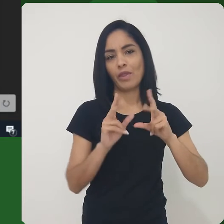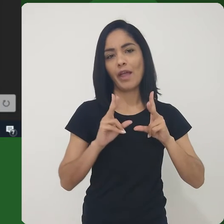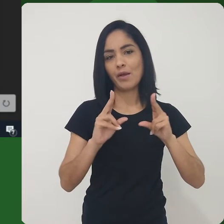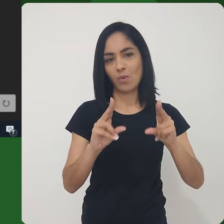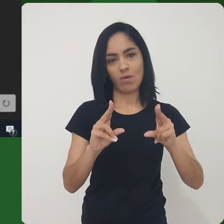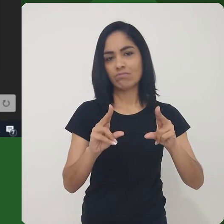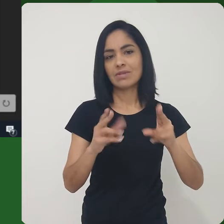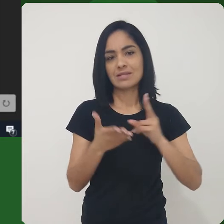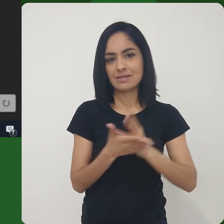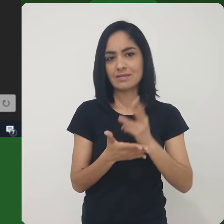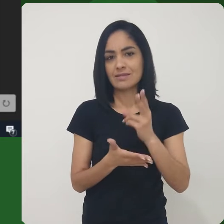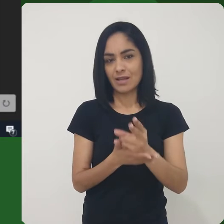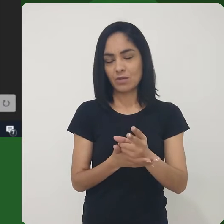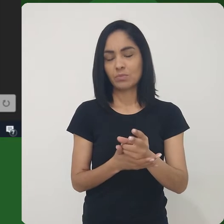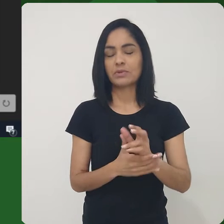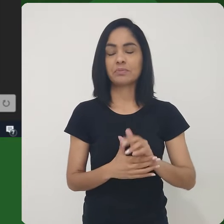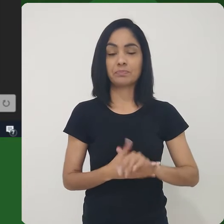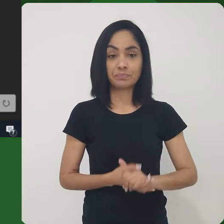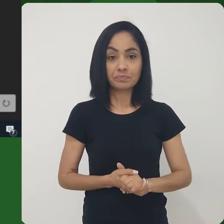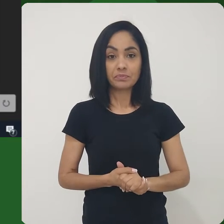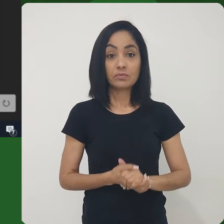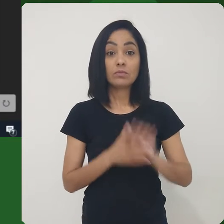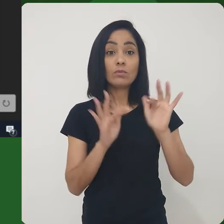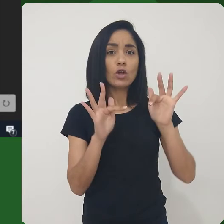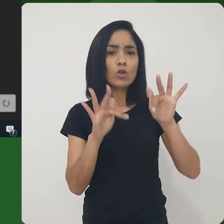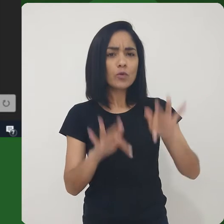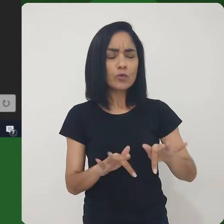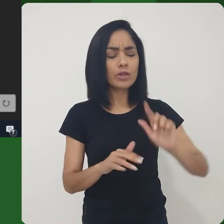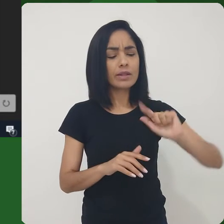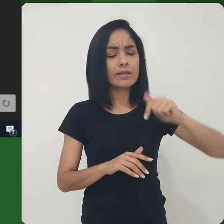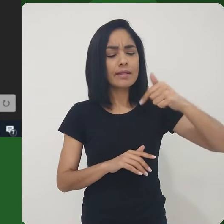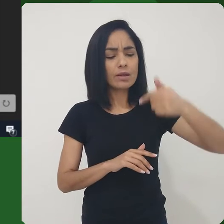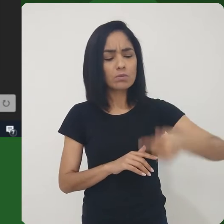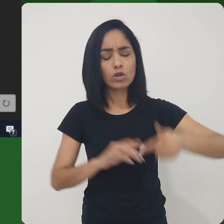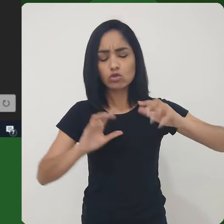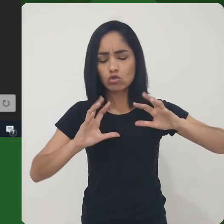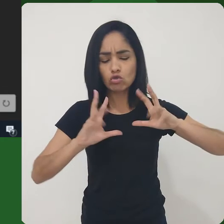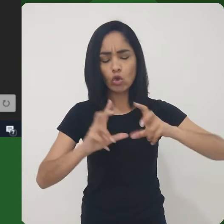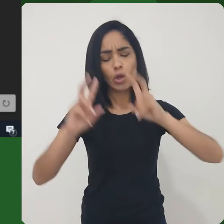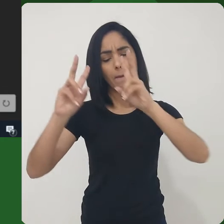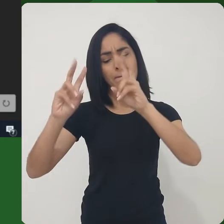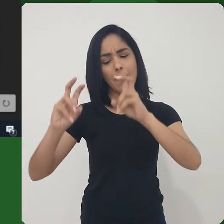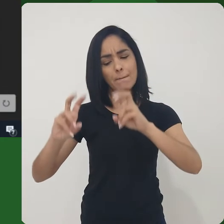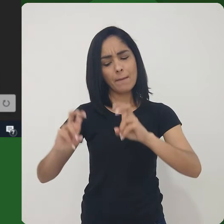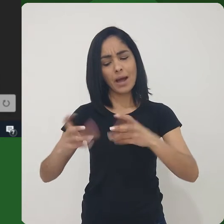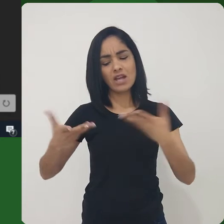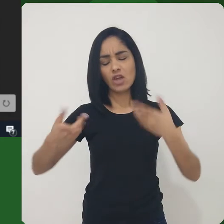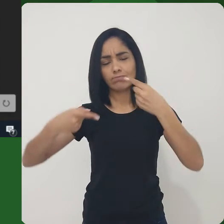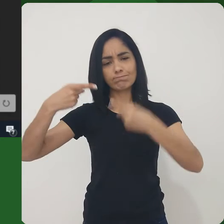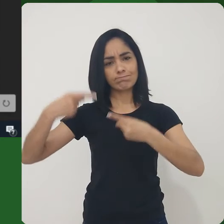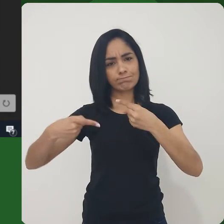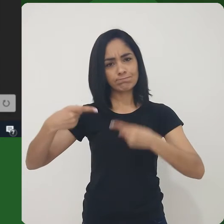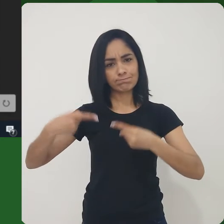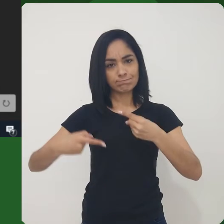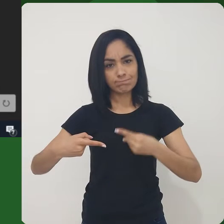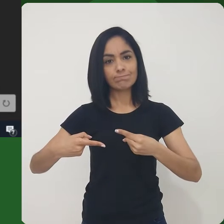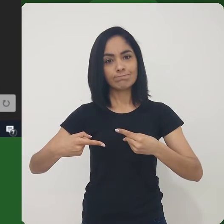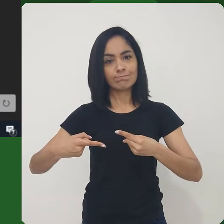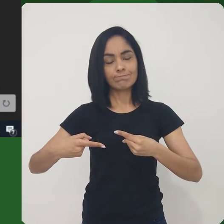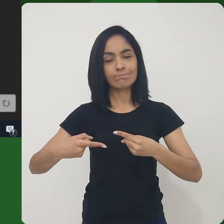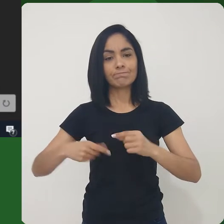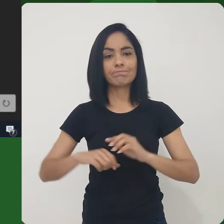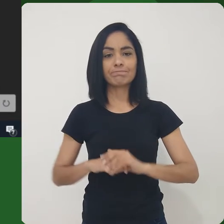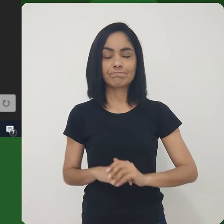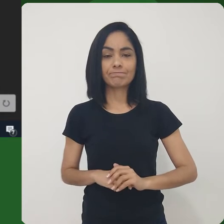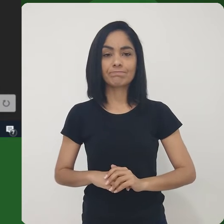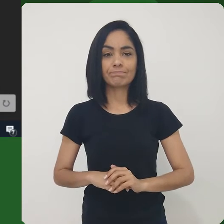para todas, né? Ela acontece, então, quando todos os assuntos tiverem sido tratados, né? Então,